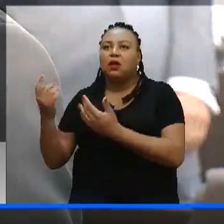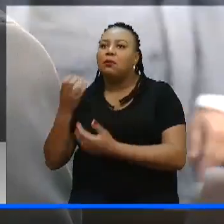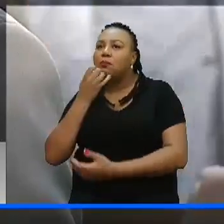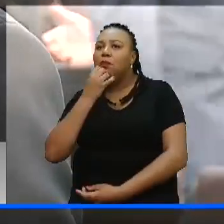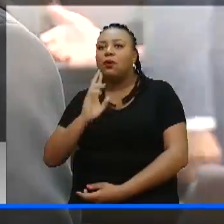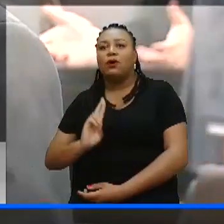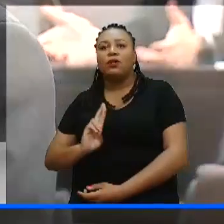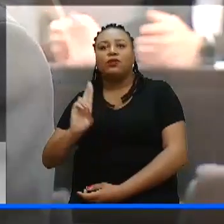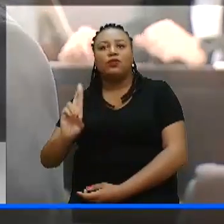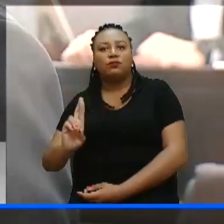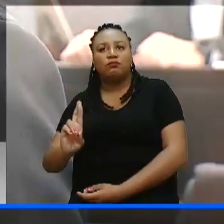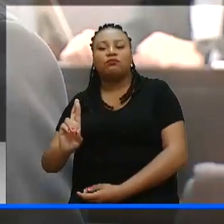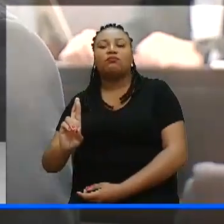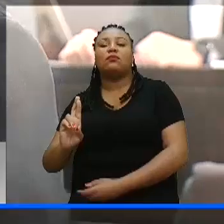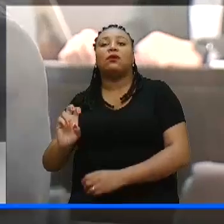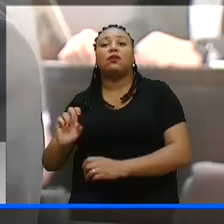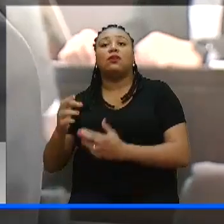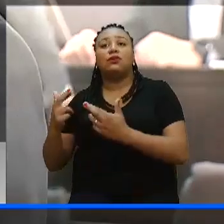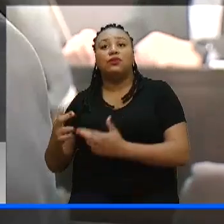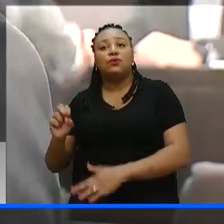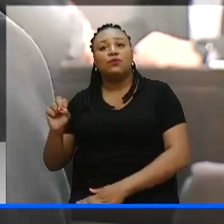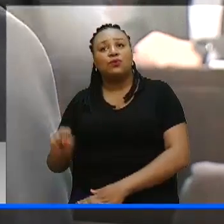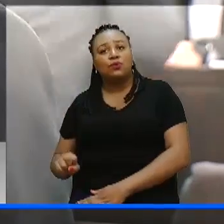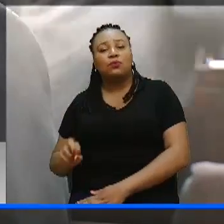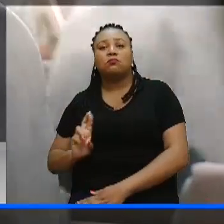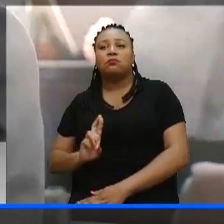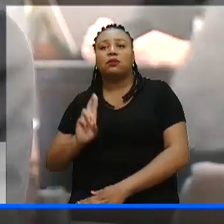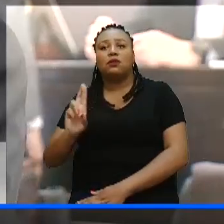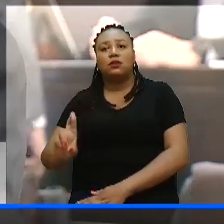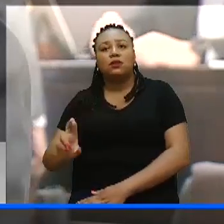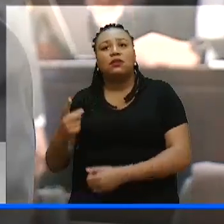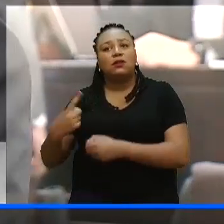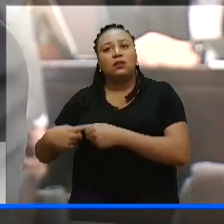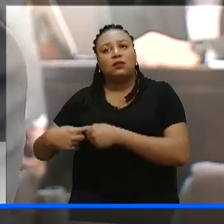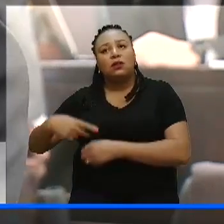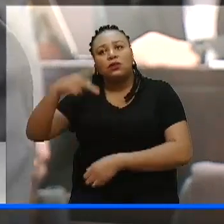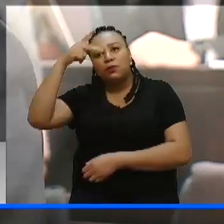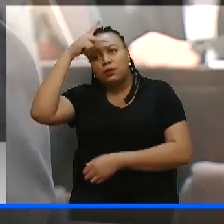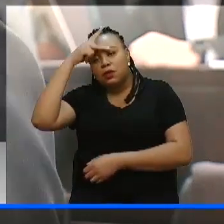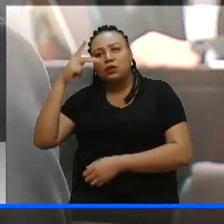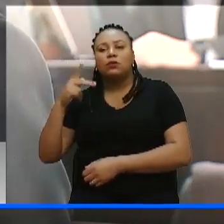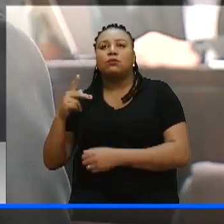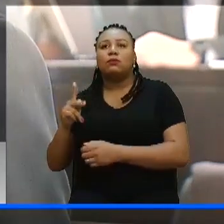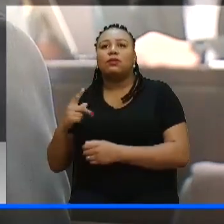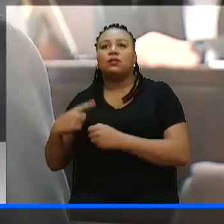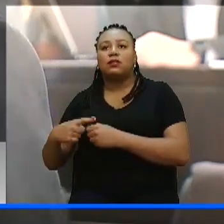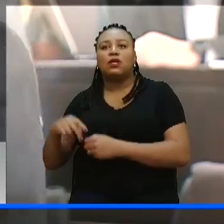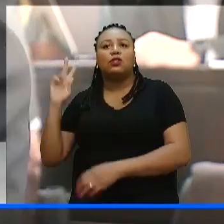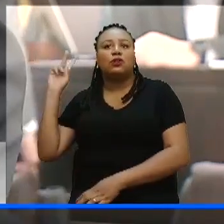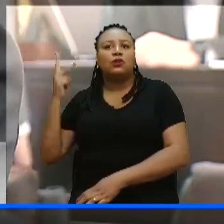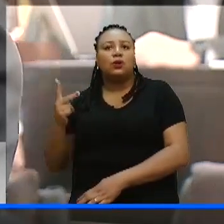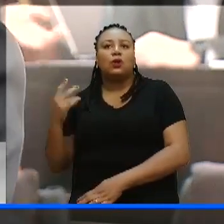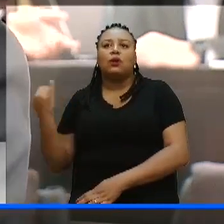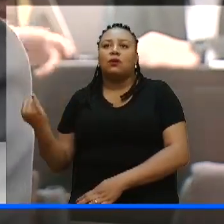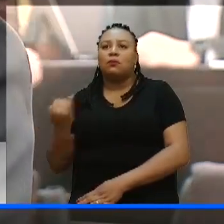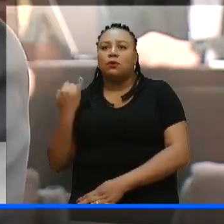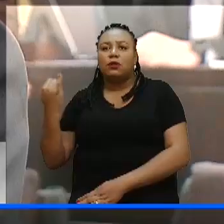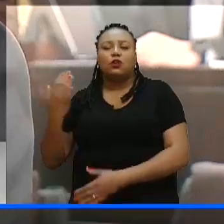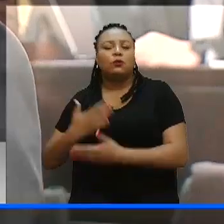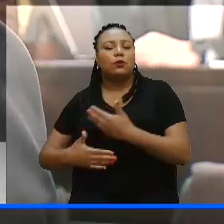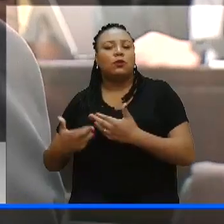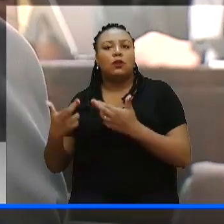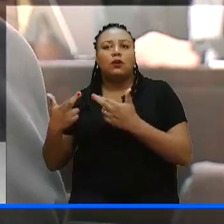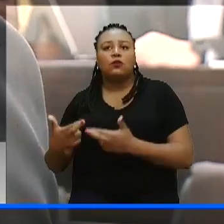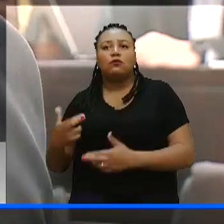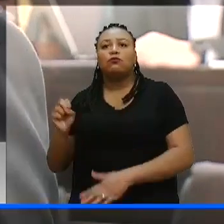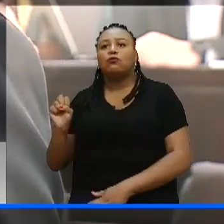da zona sul um legítimo representante da cidade de pelotas uma cidade histórica hiper importante é que o nosso estado e toda a zona sul onde